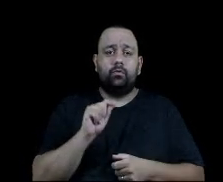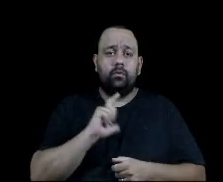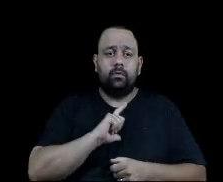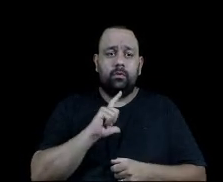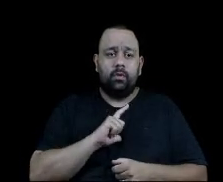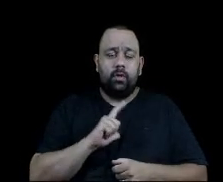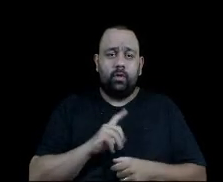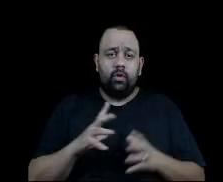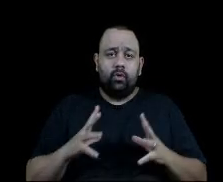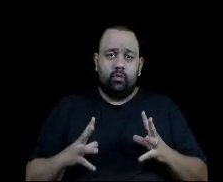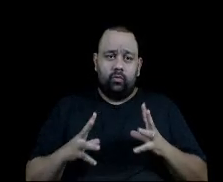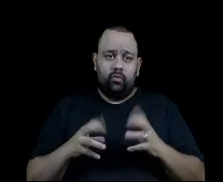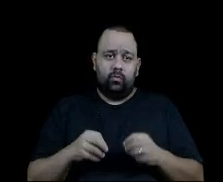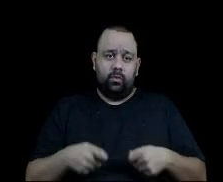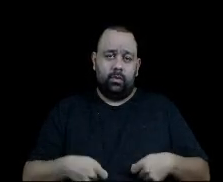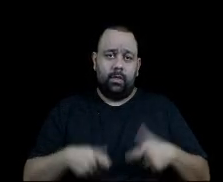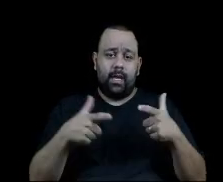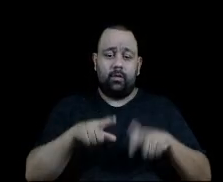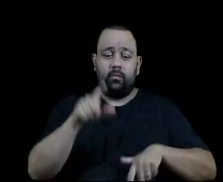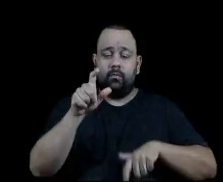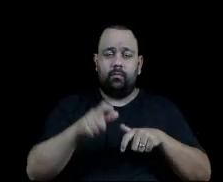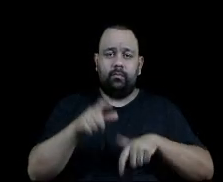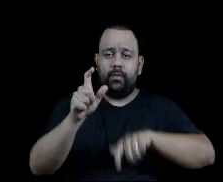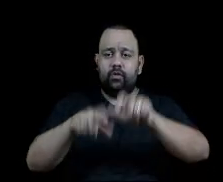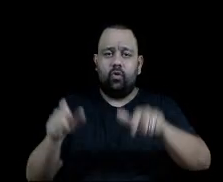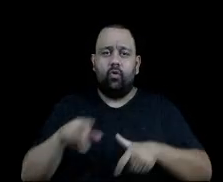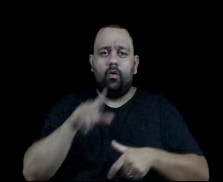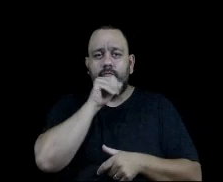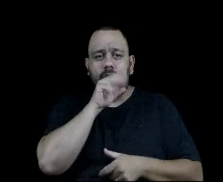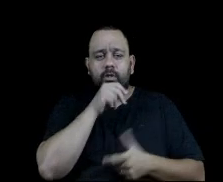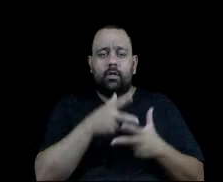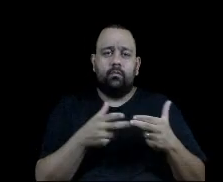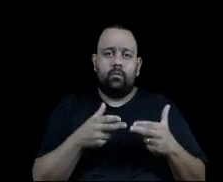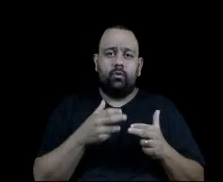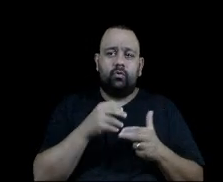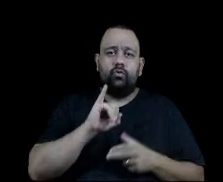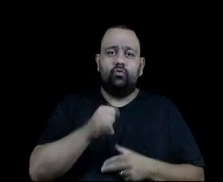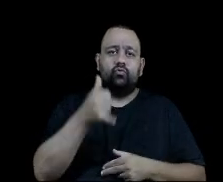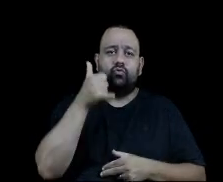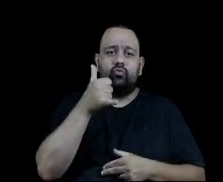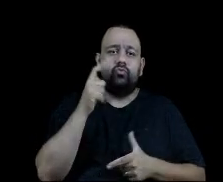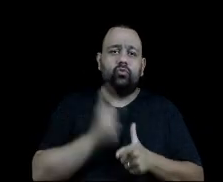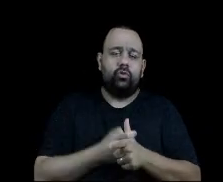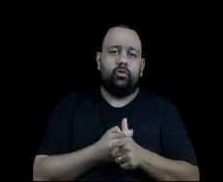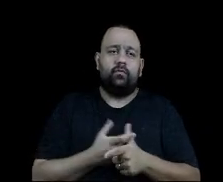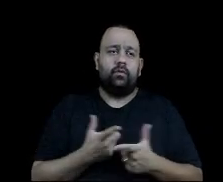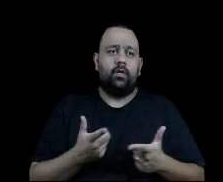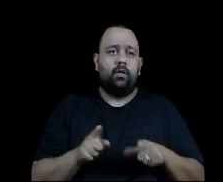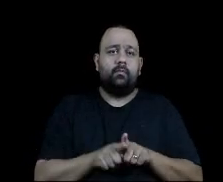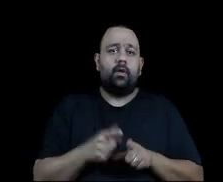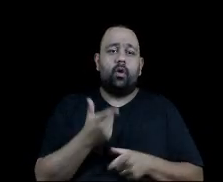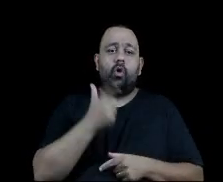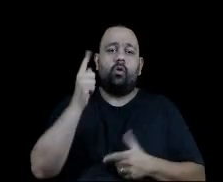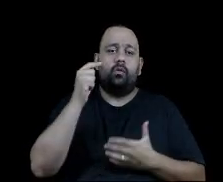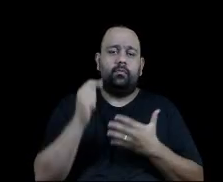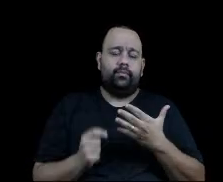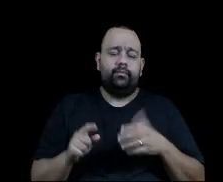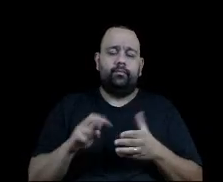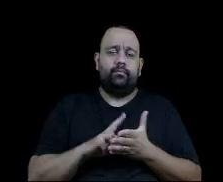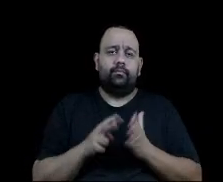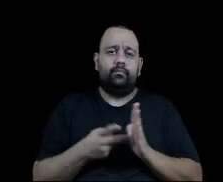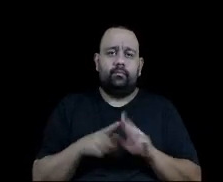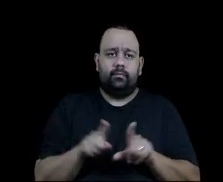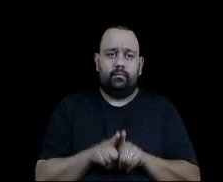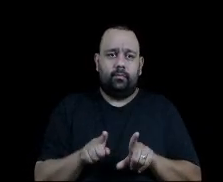elas envolvem todo o gasto com pessoal, encargos, juros da dívida e